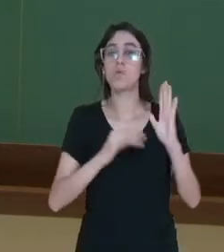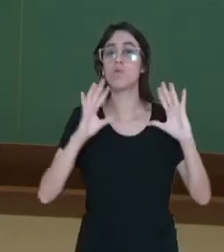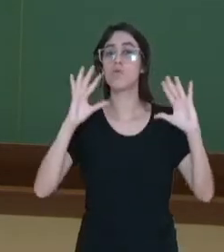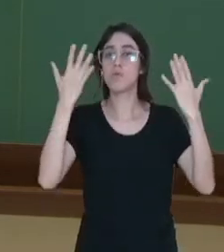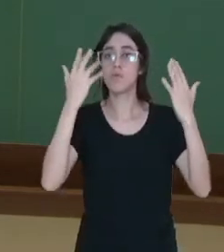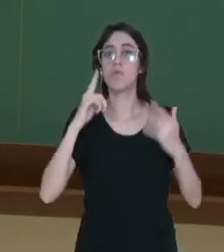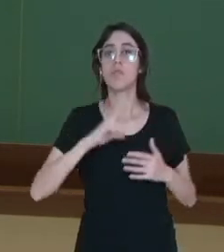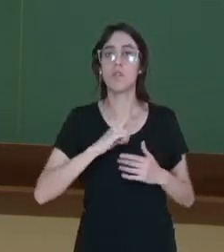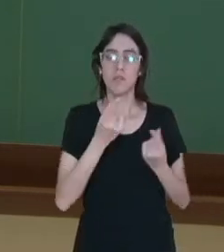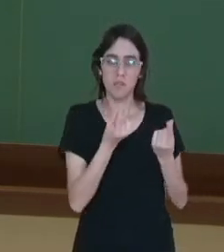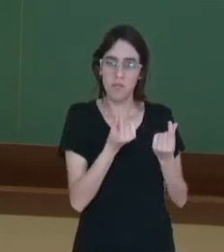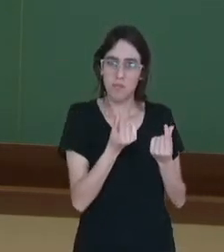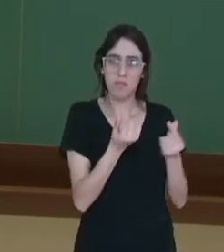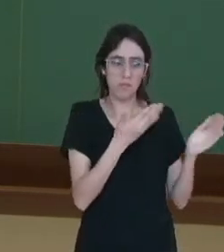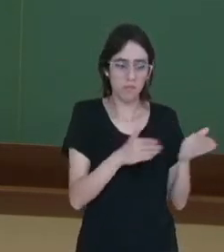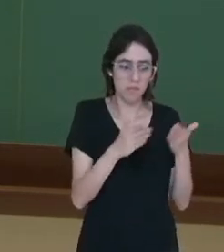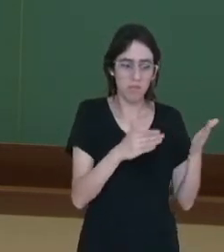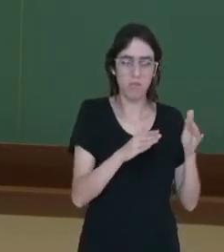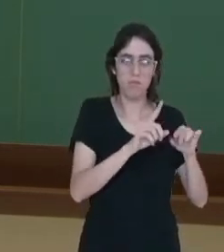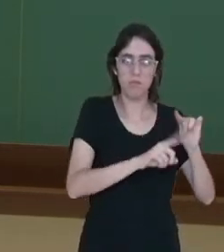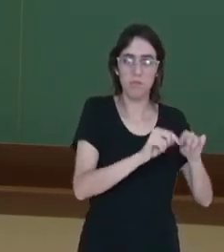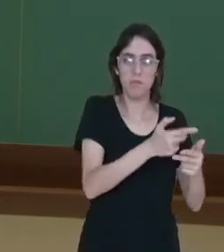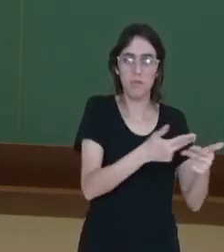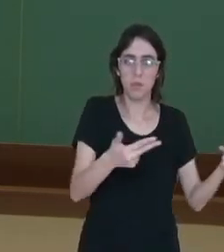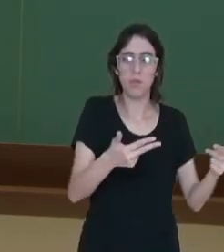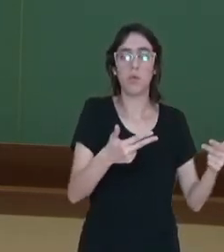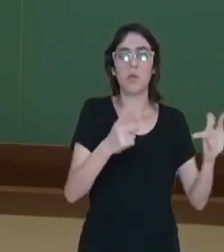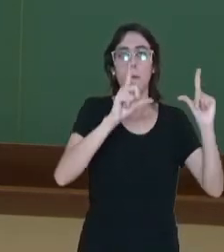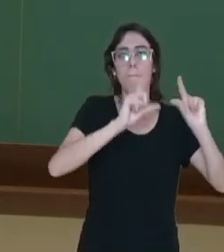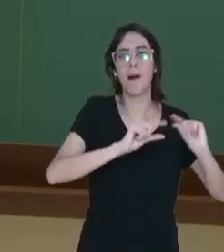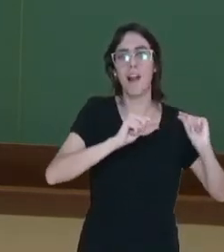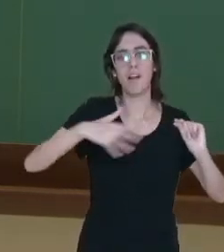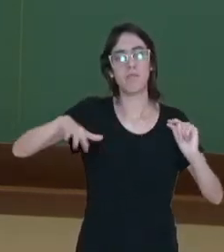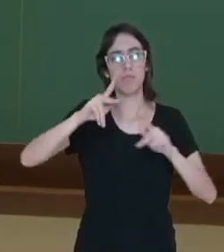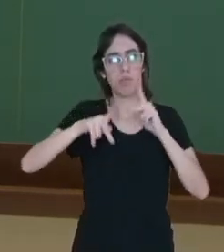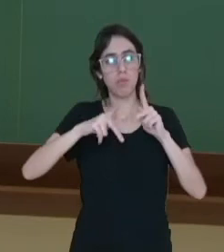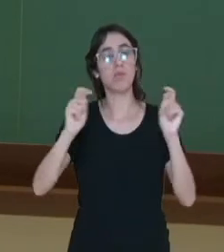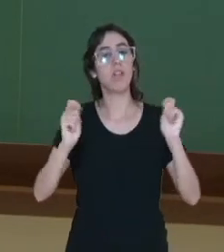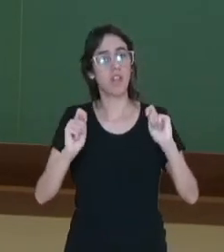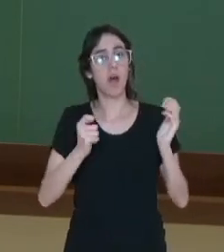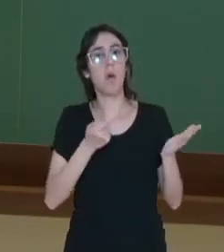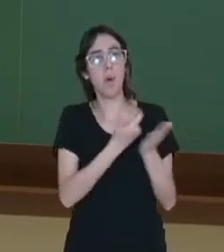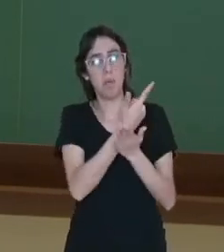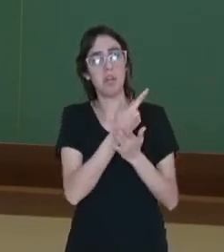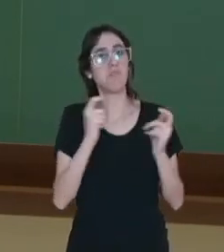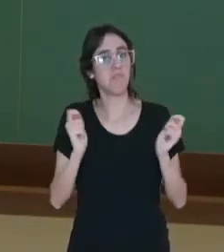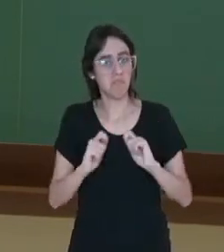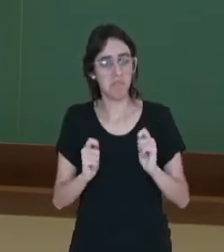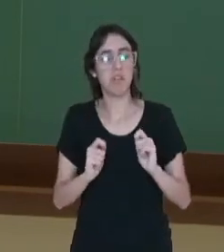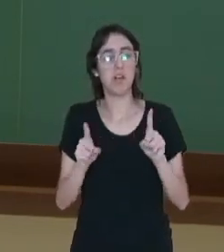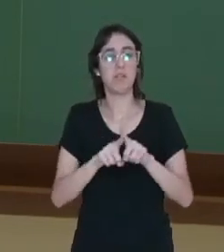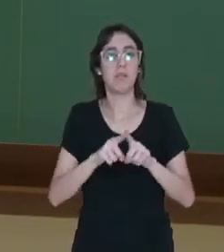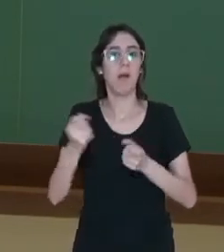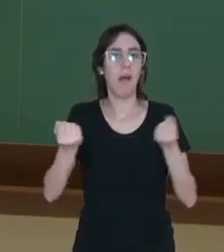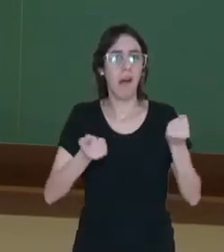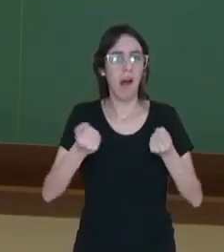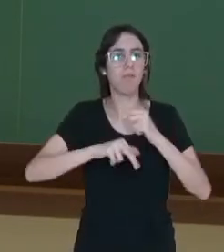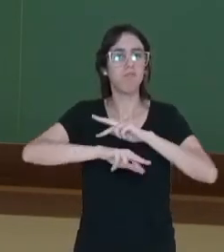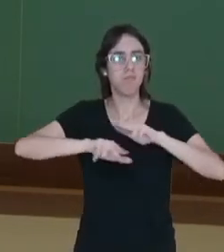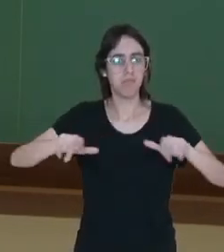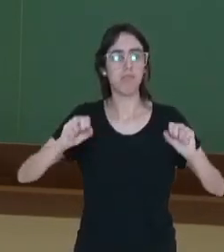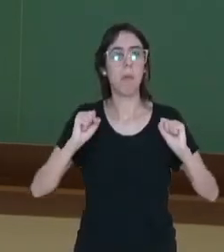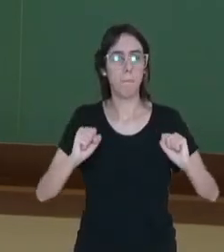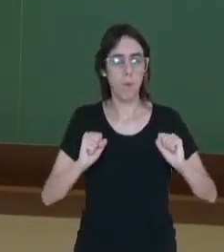do custo desses produtos, com maior acesso da população a muitos produtos, incluindo automóveis. Então,